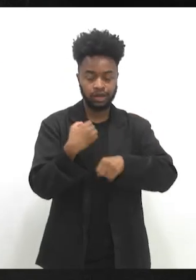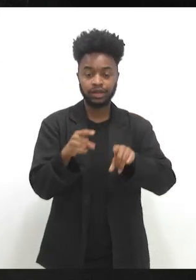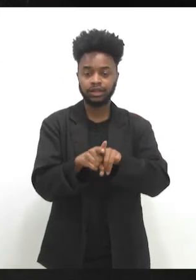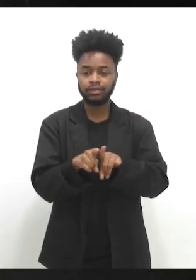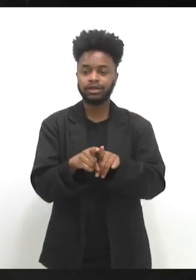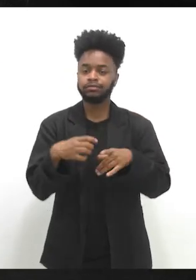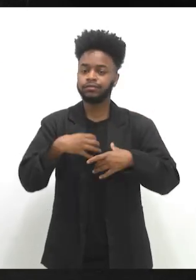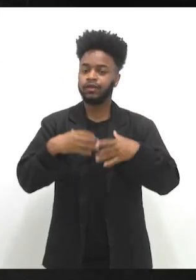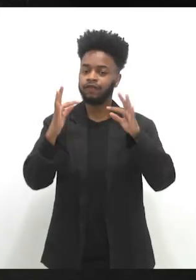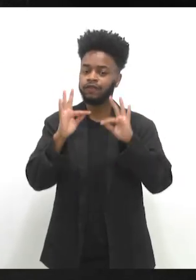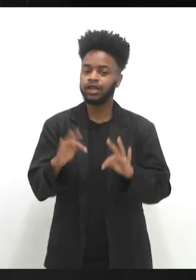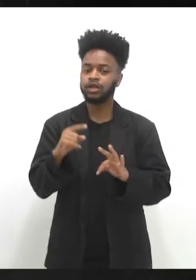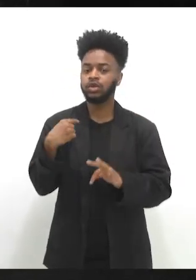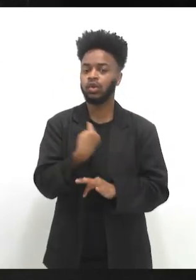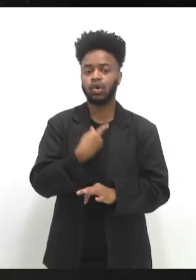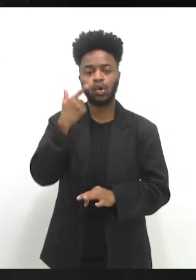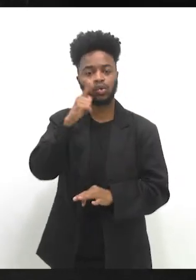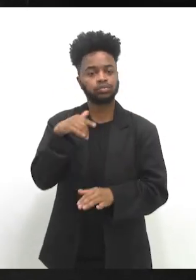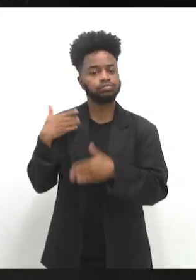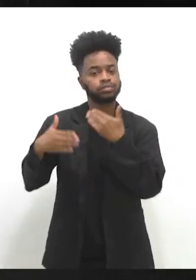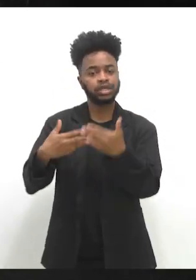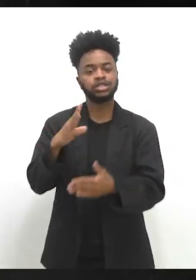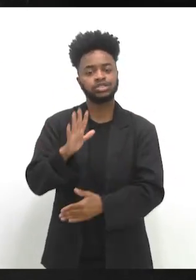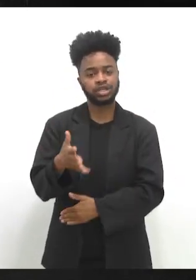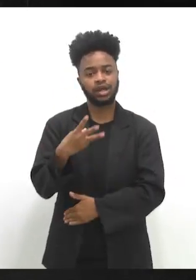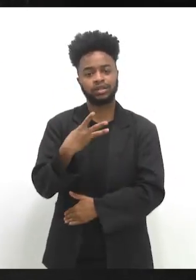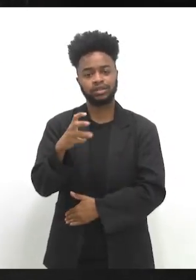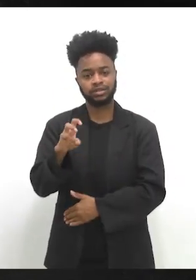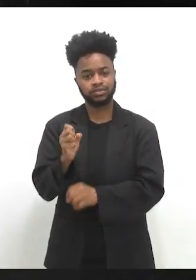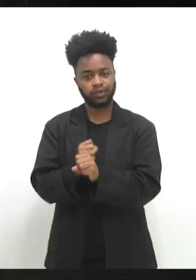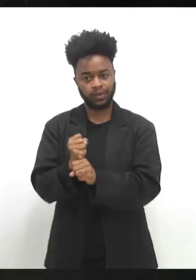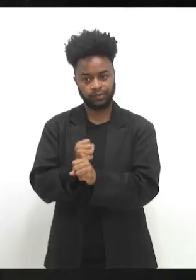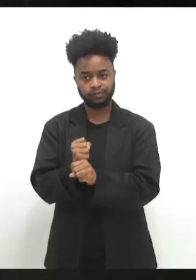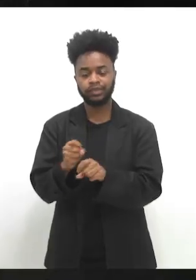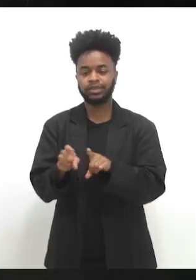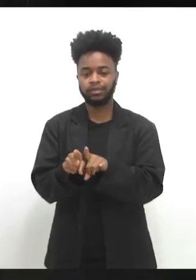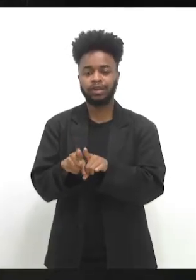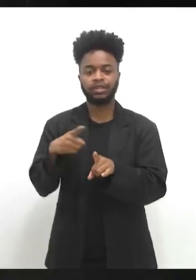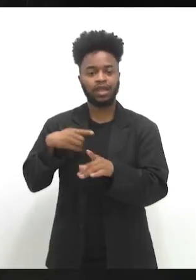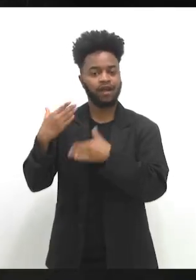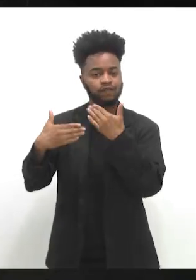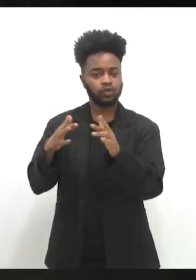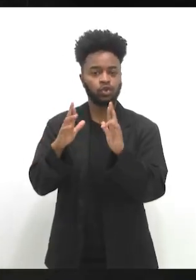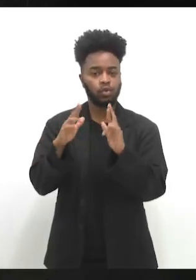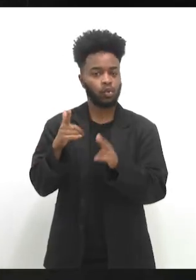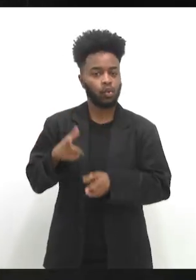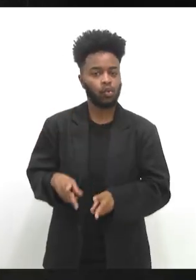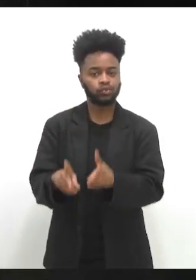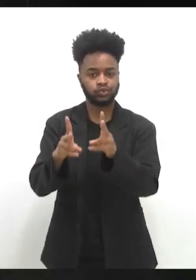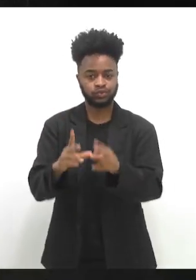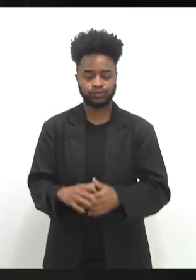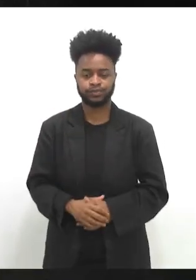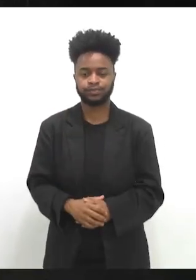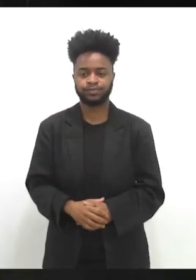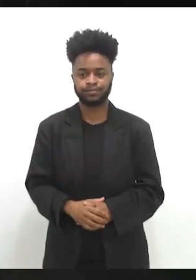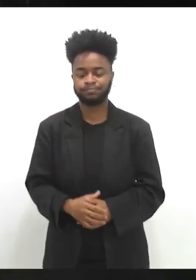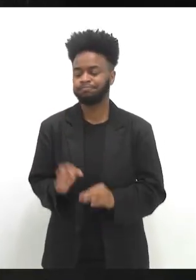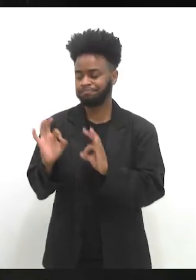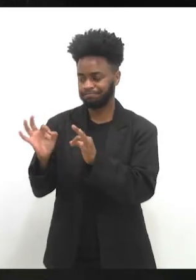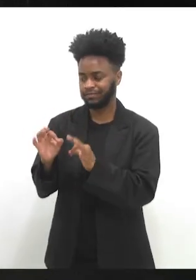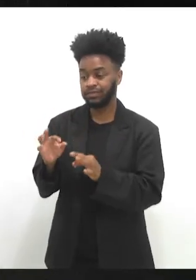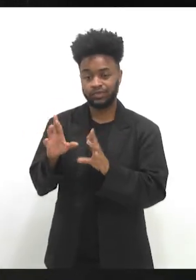informações. Eu que agradeço. E, felizmente, estamos caminhando, porque são 35 anos, já aconteceram muitos avanços e esperamos que aconteçam muito mais,